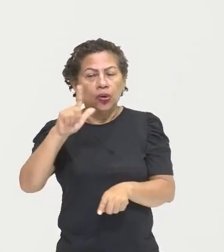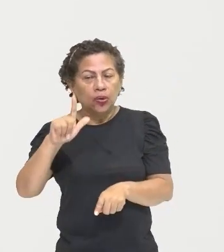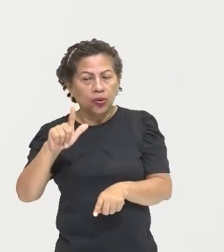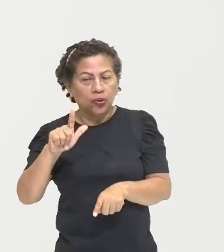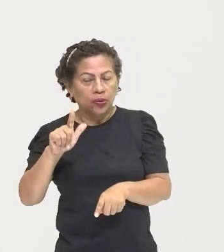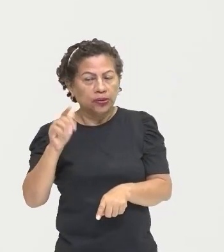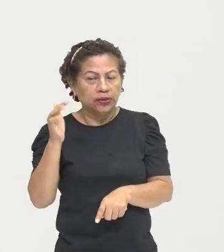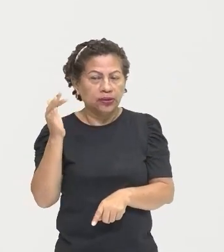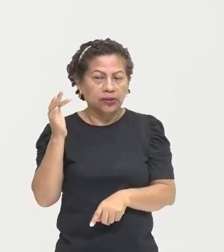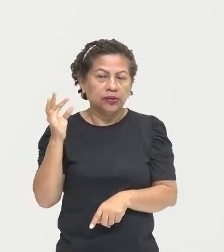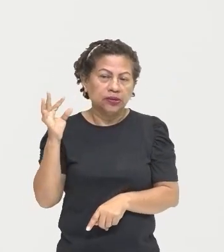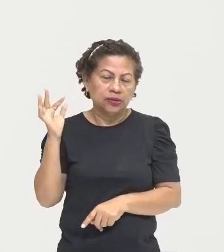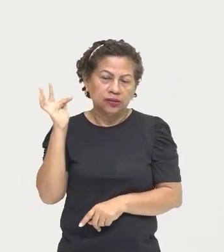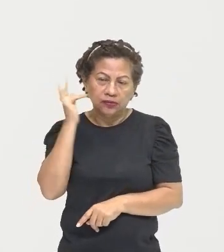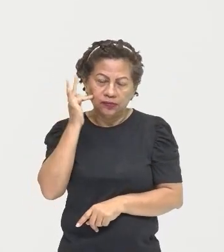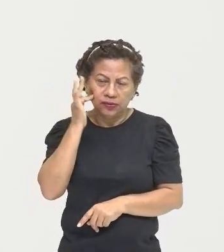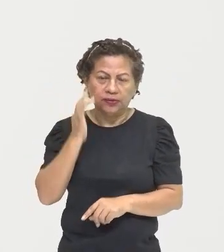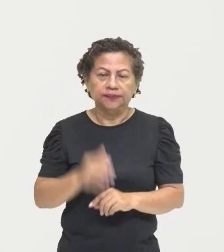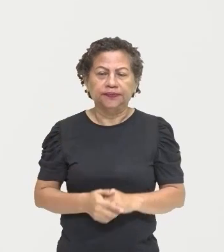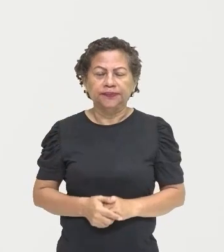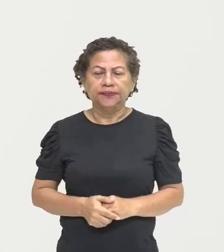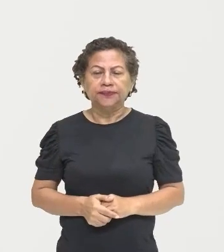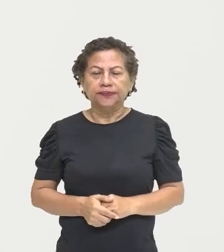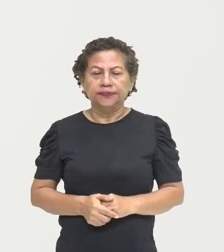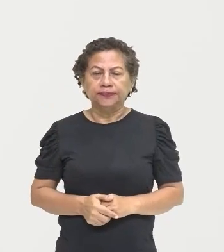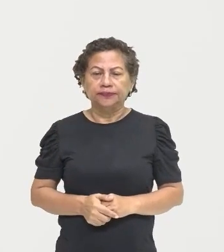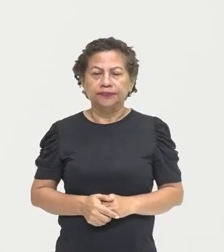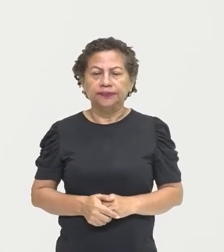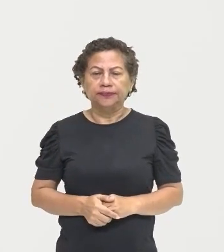lá, tá certo? Outro ponto importante